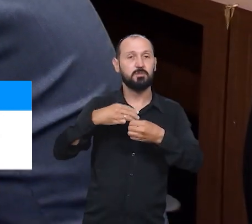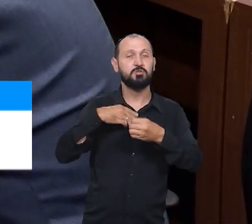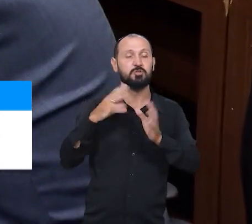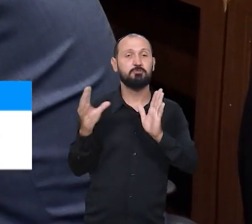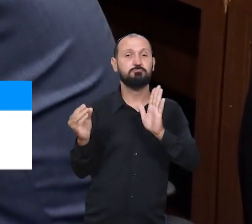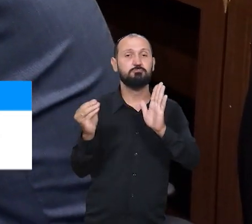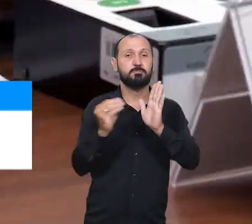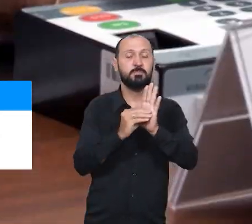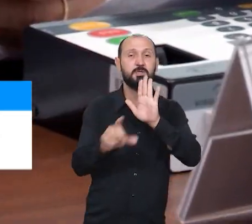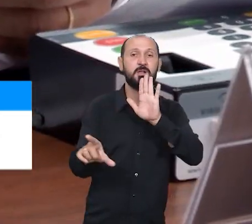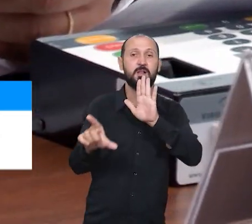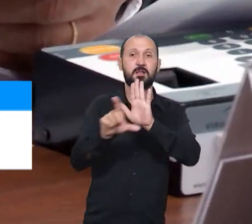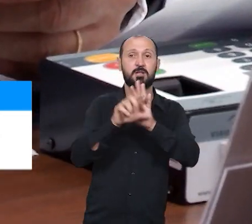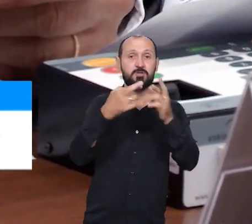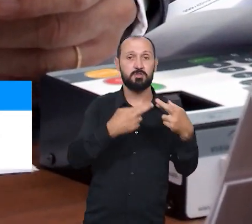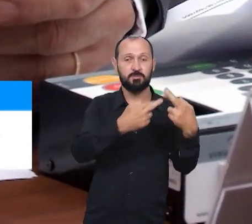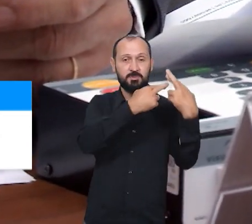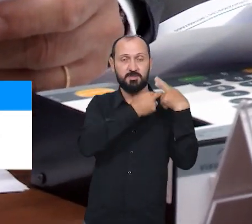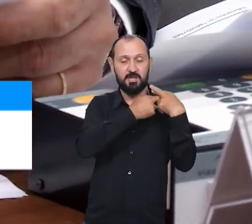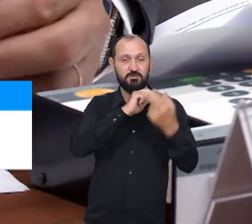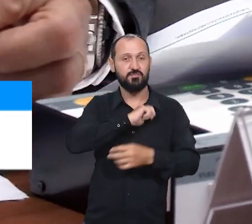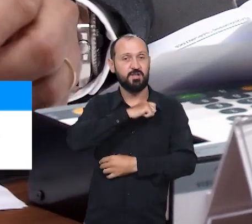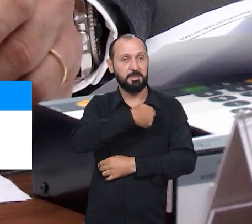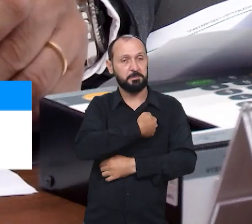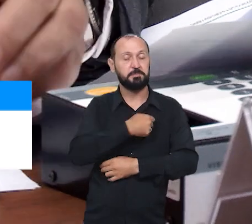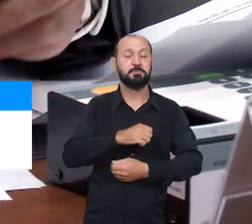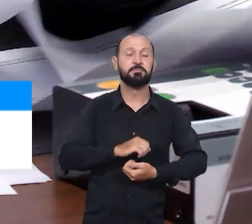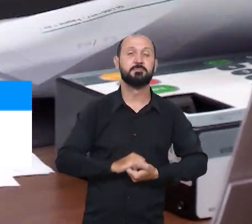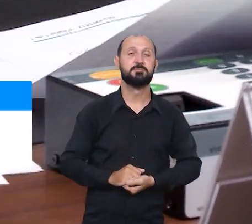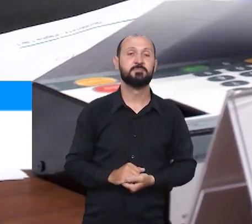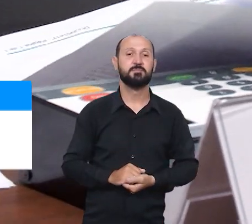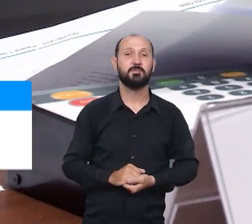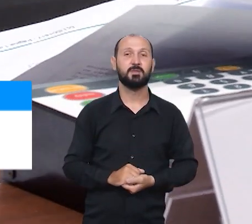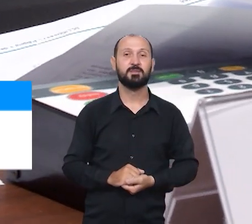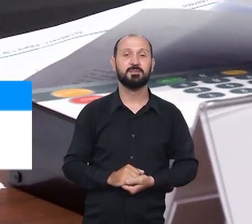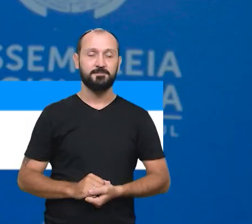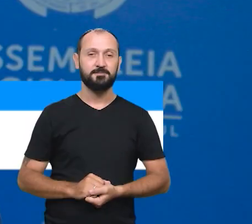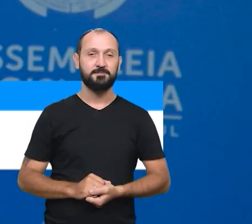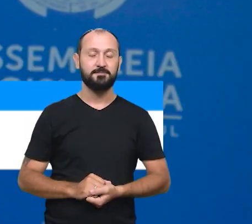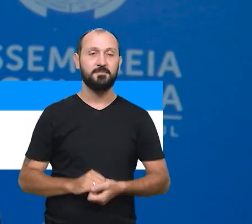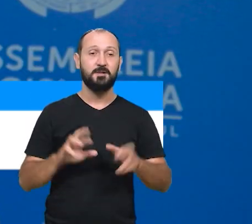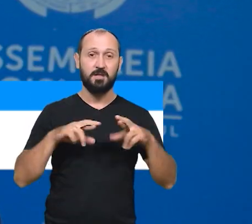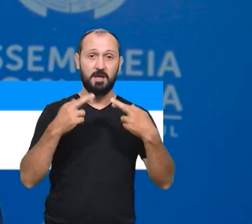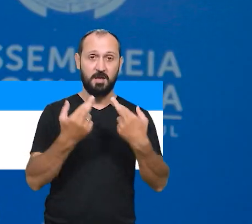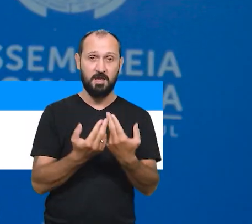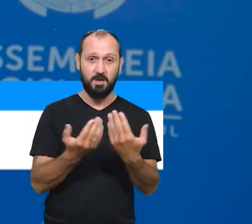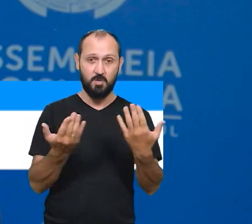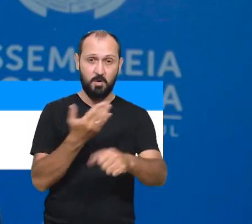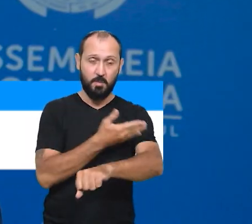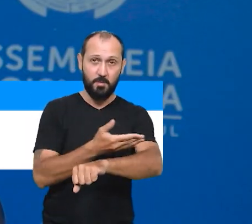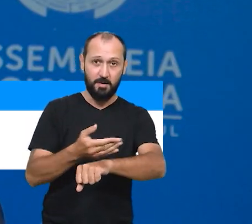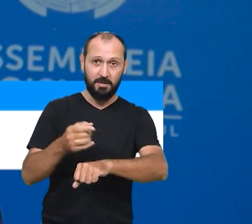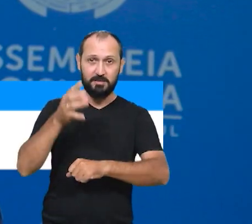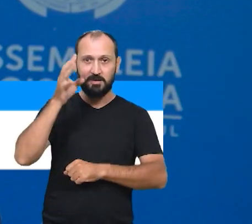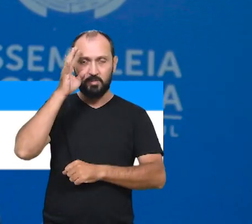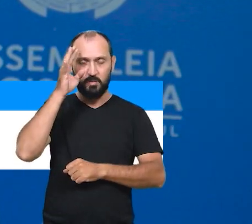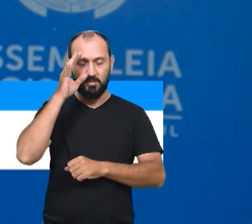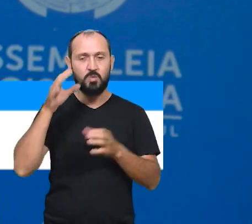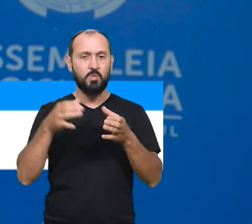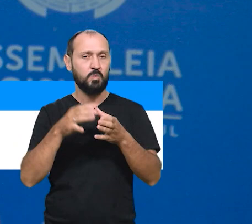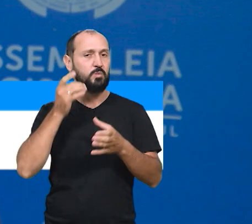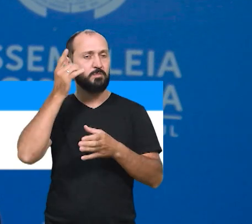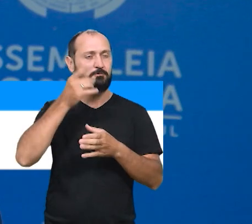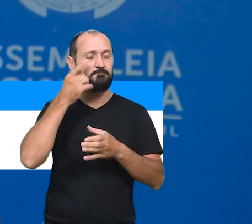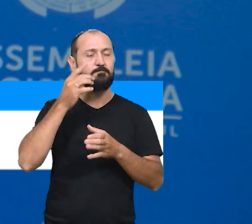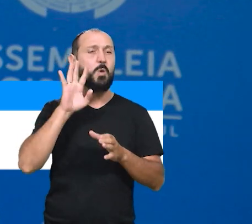em municípios é previsto pela Lei de Responsabilidade Fiscal. E na sessão dessa quarta-feira, os parlamentares